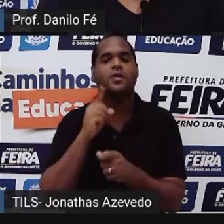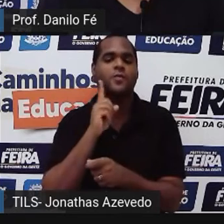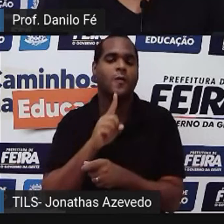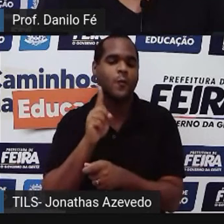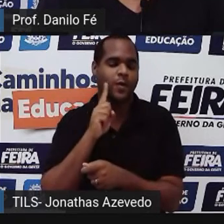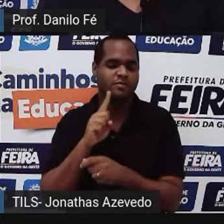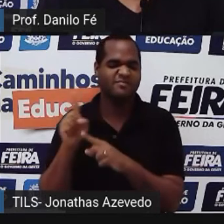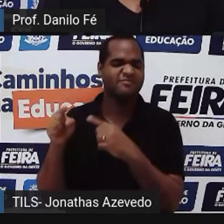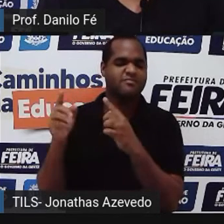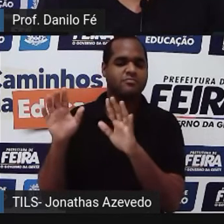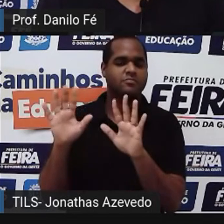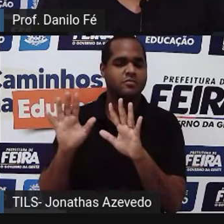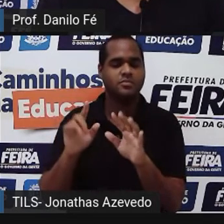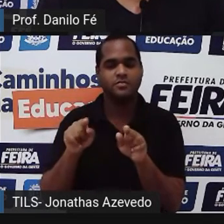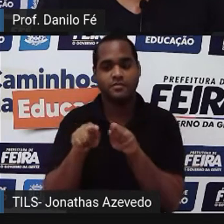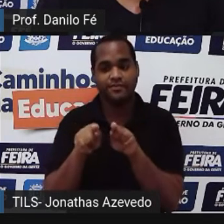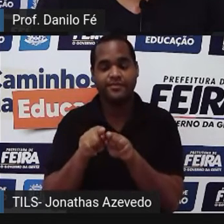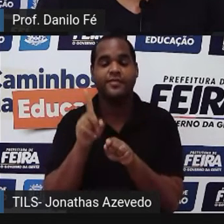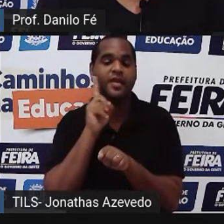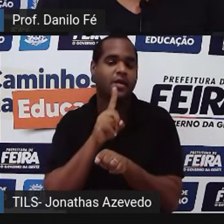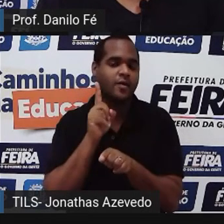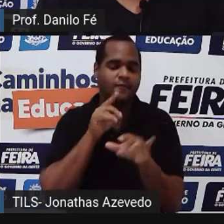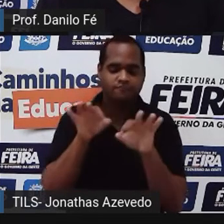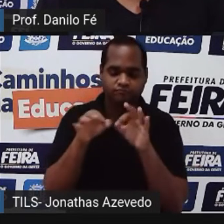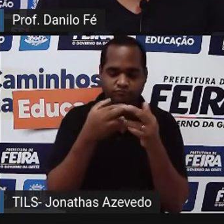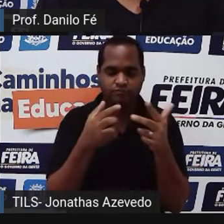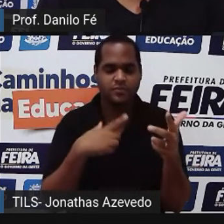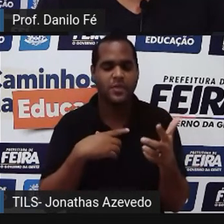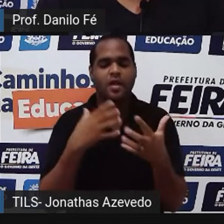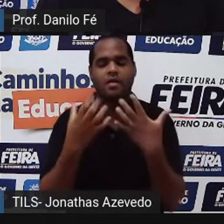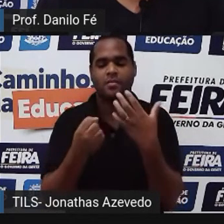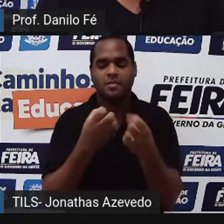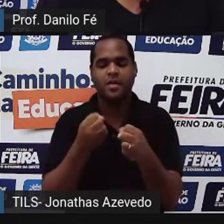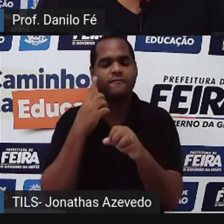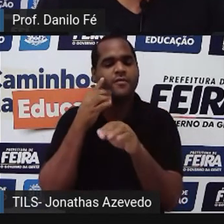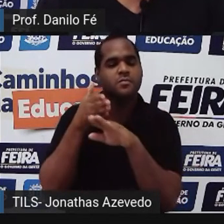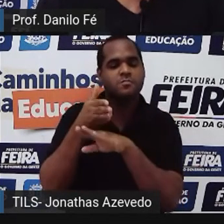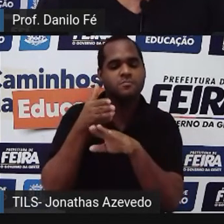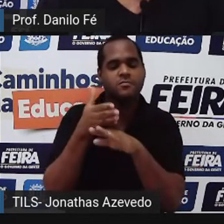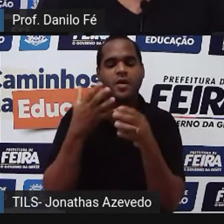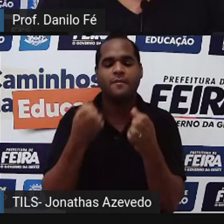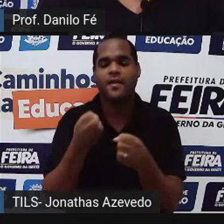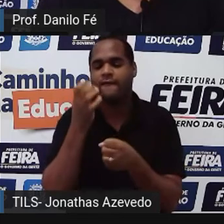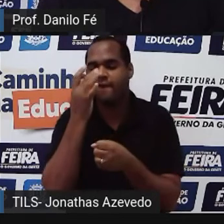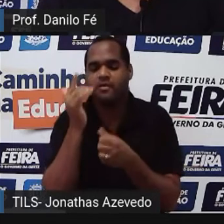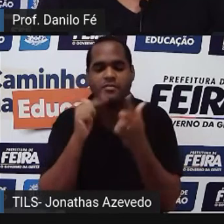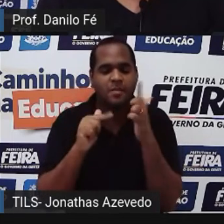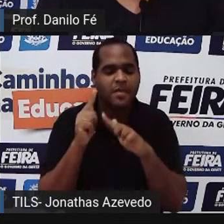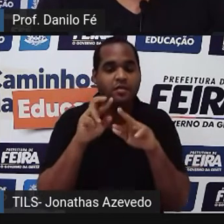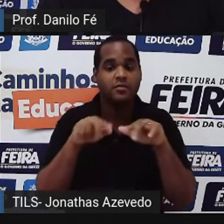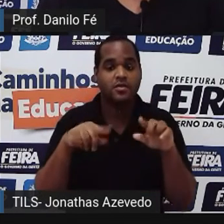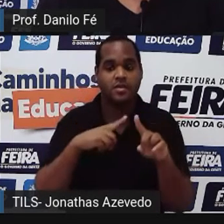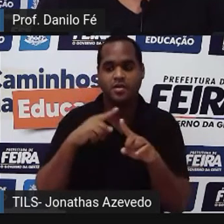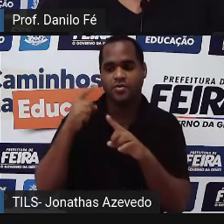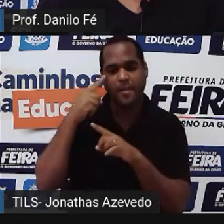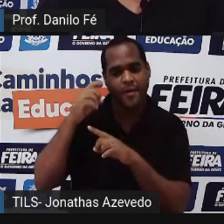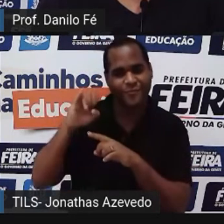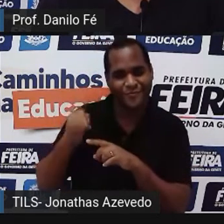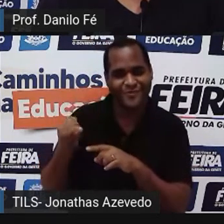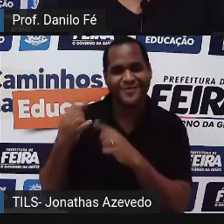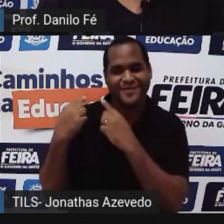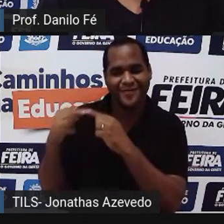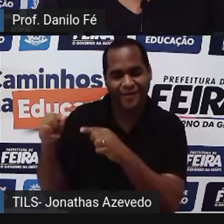Unidos. E os Estados Unidos resolvem adotar uma saída muito infeliz contra o Japão,